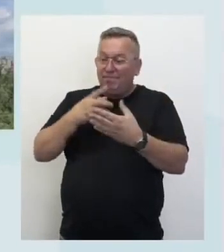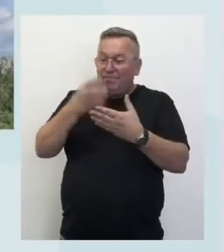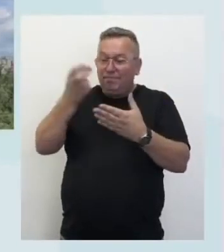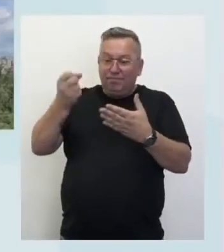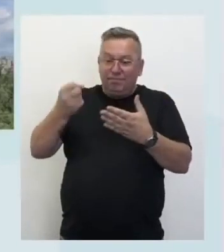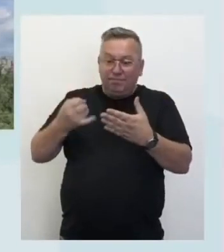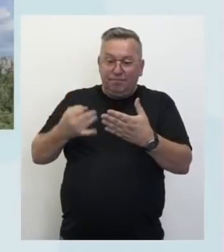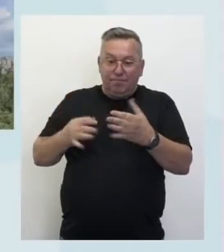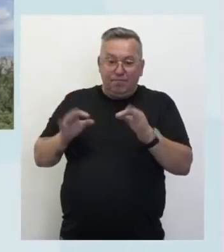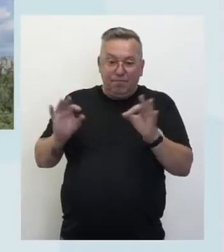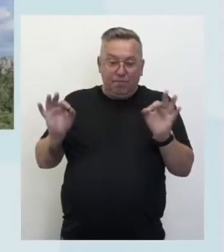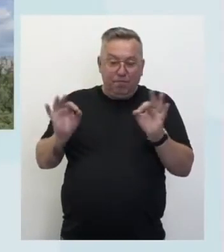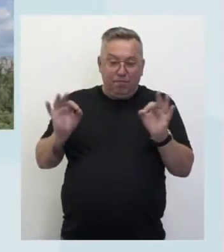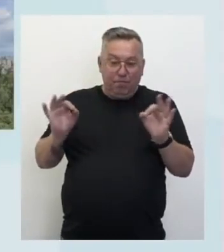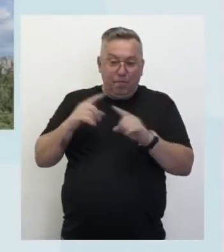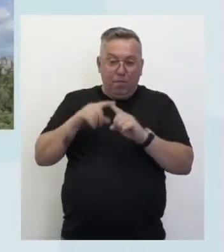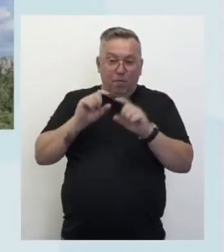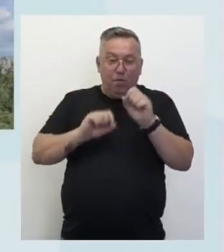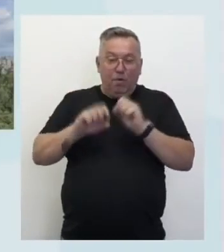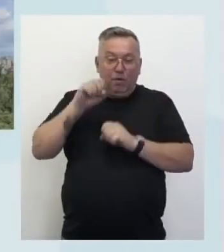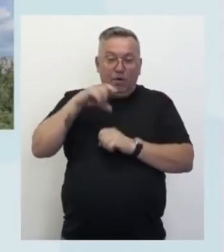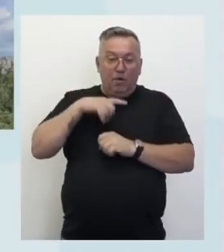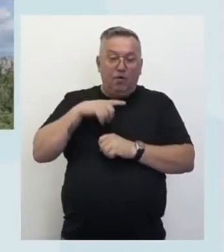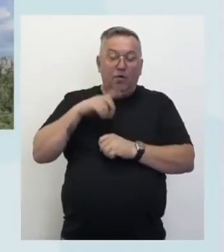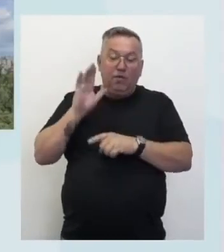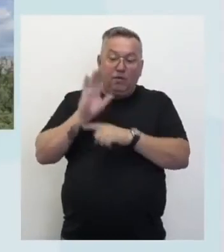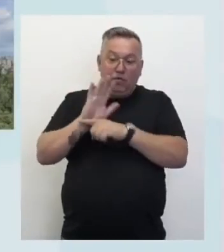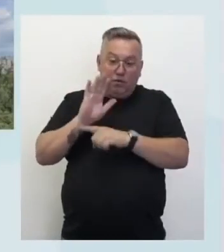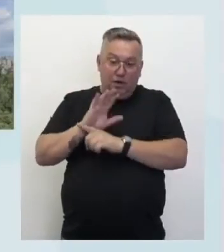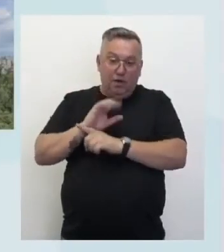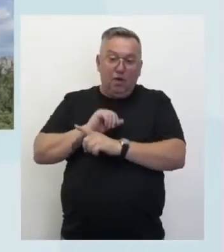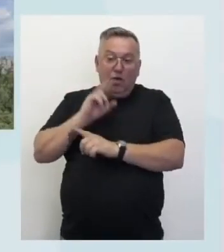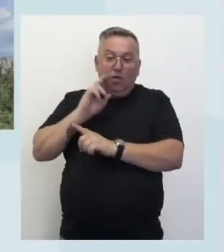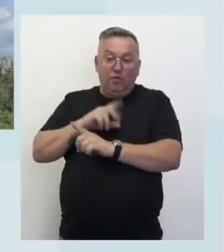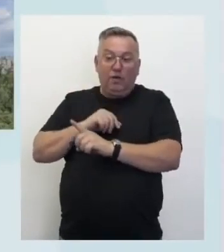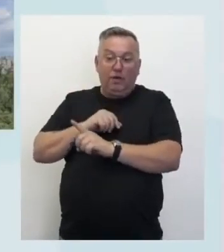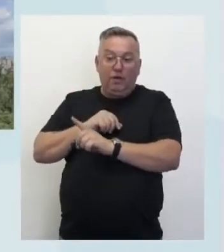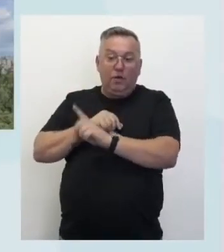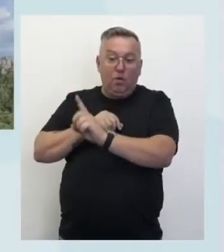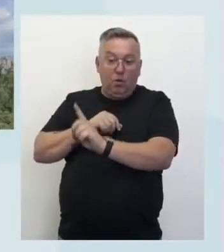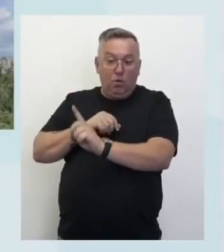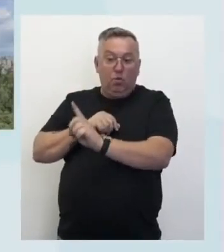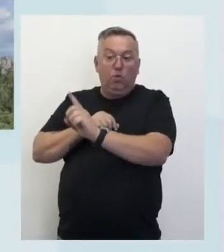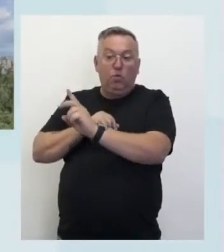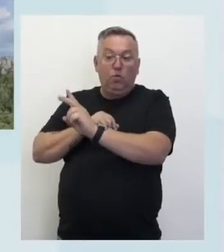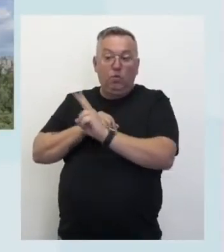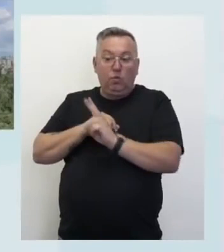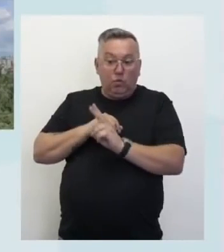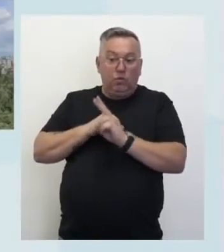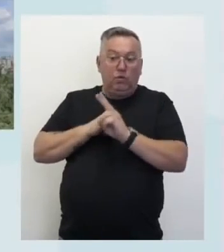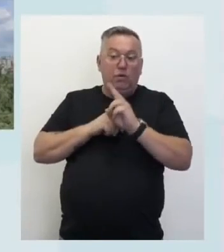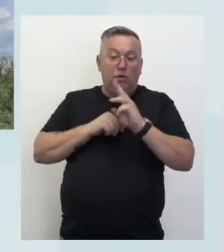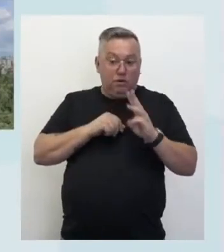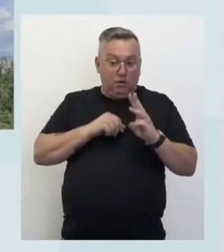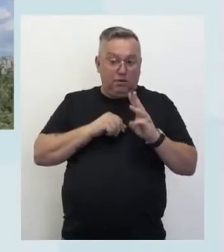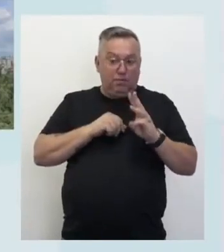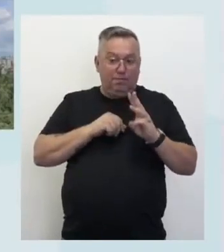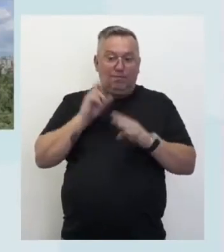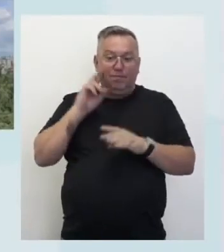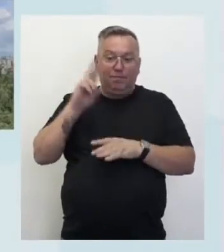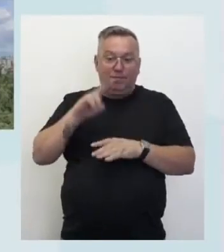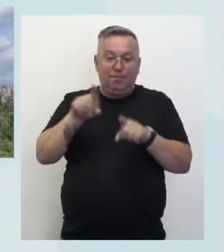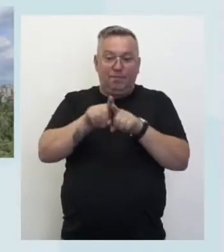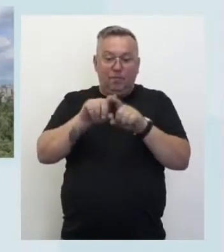essas imagens, porque senão também a gente vai ajudar aqui na atividade, né? Mas já na sequência do nosso